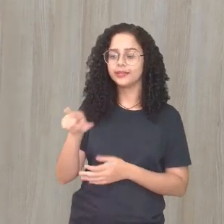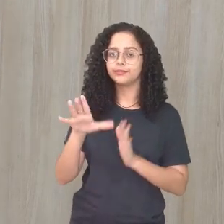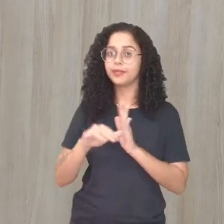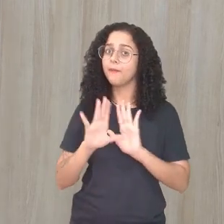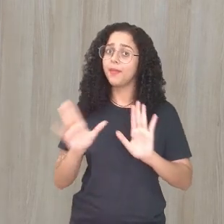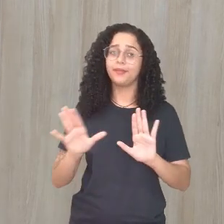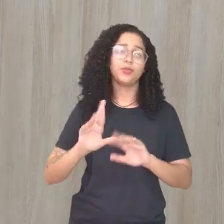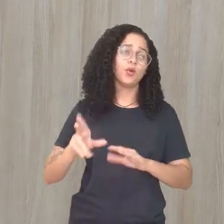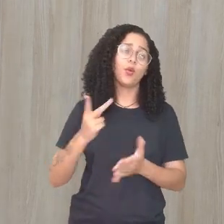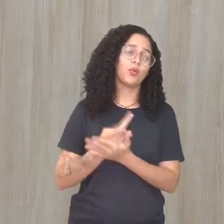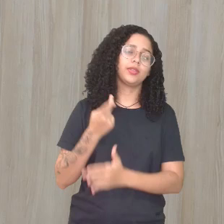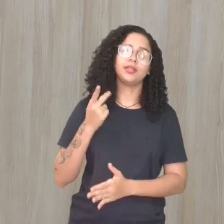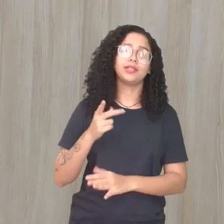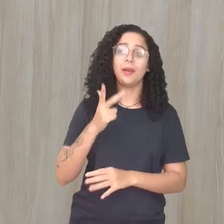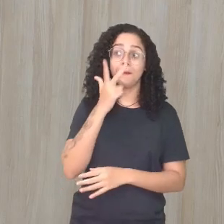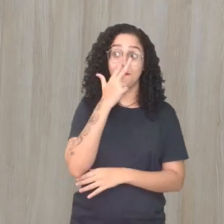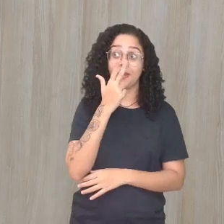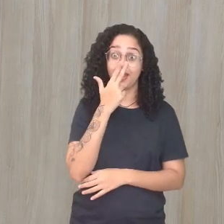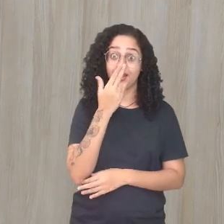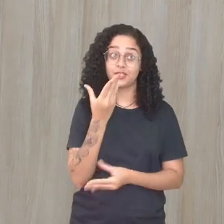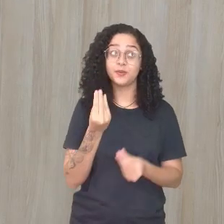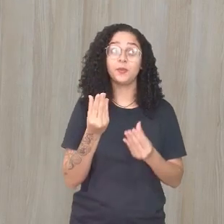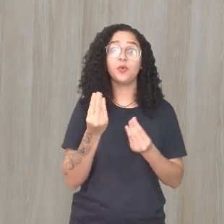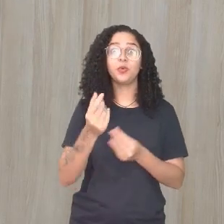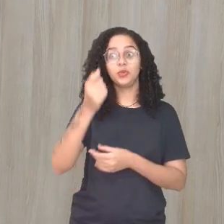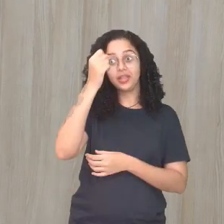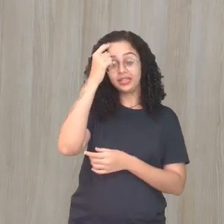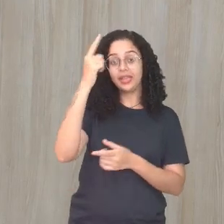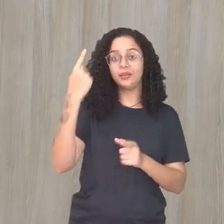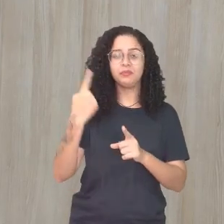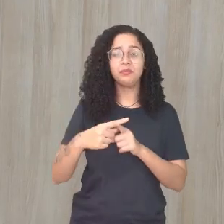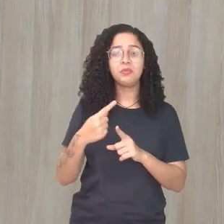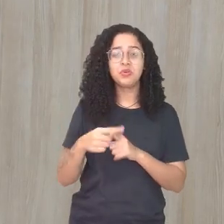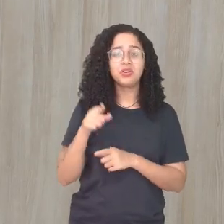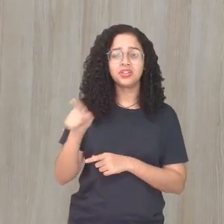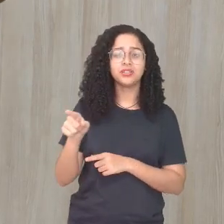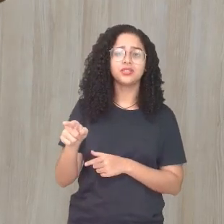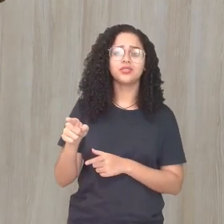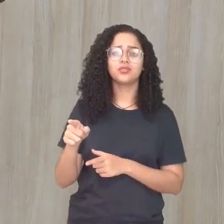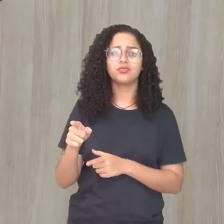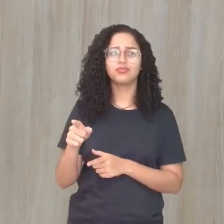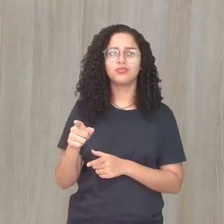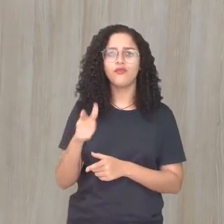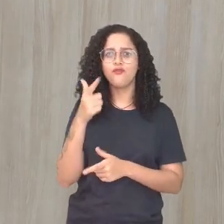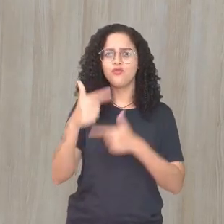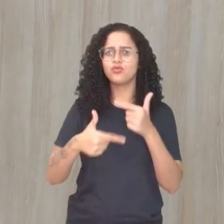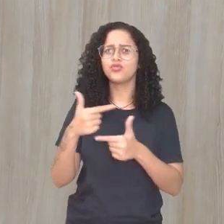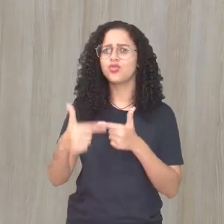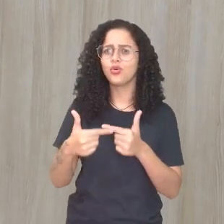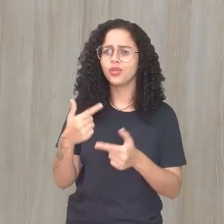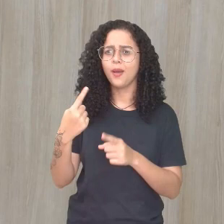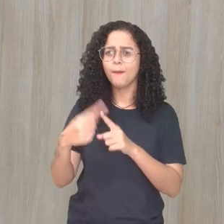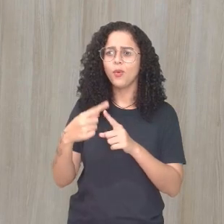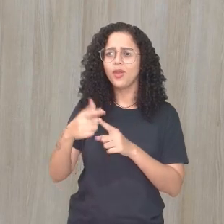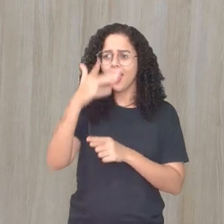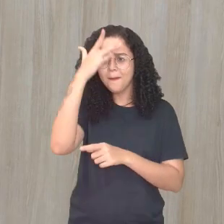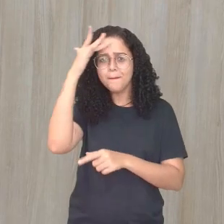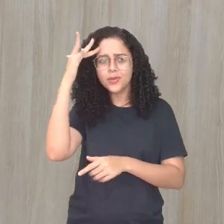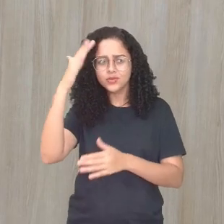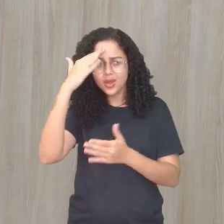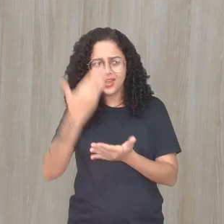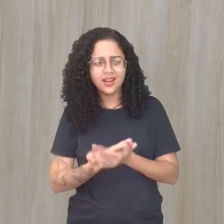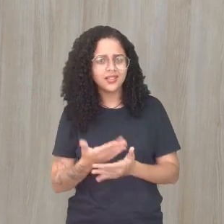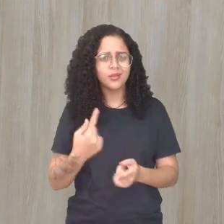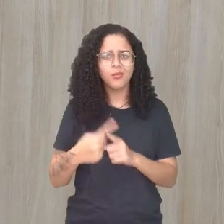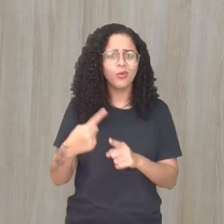aí parece muito, né, aquela ideia. Por quê? E por que é que isso cola? Por que é que essa ideia? Não, vamos armar todo